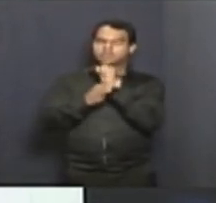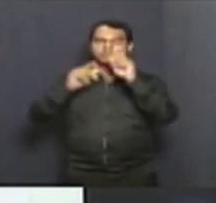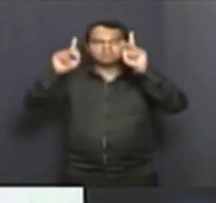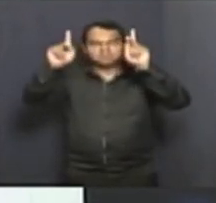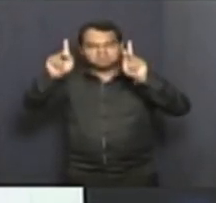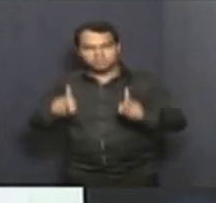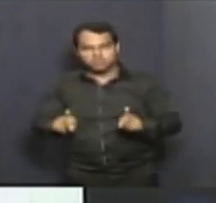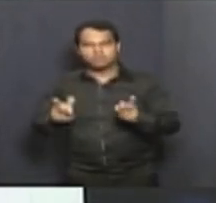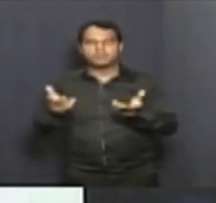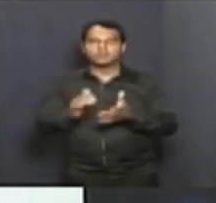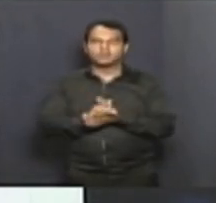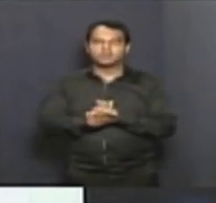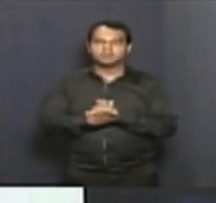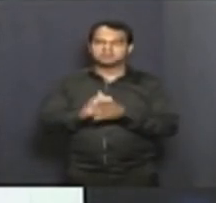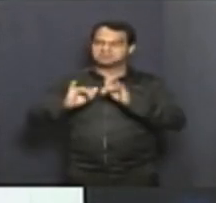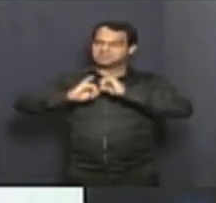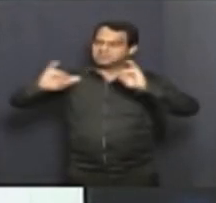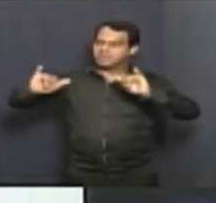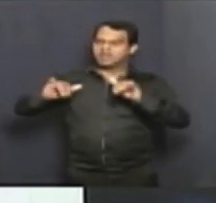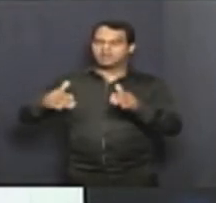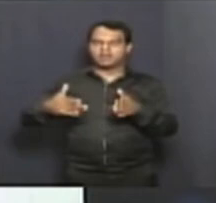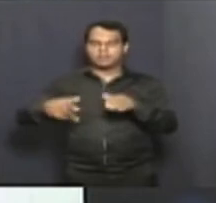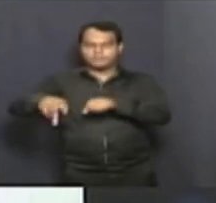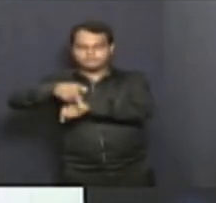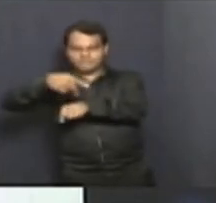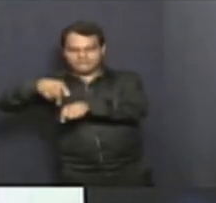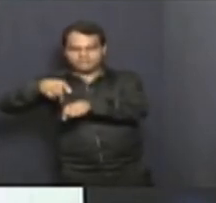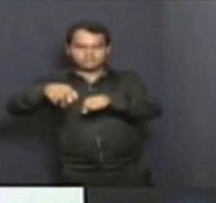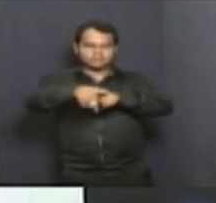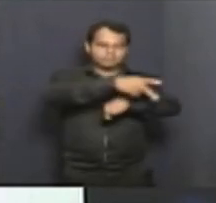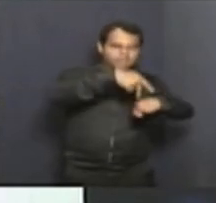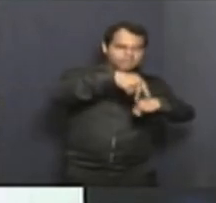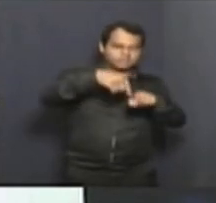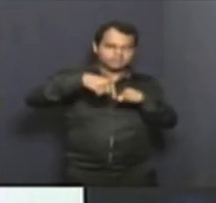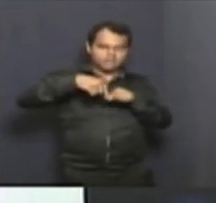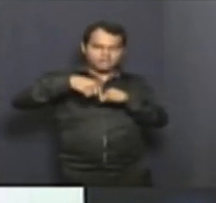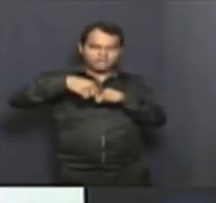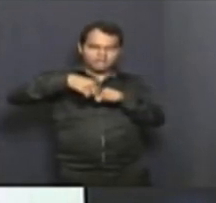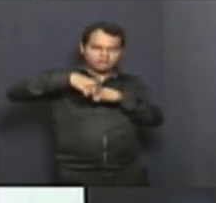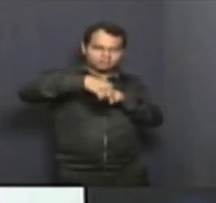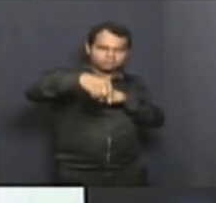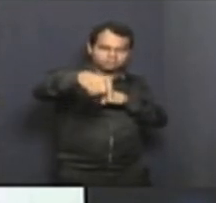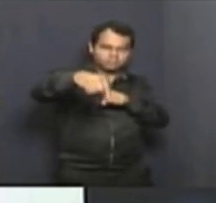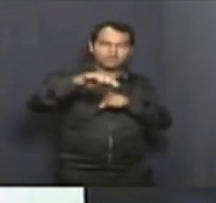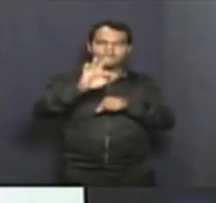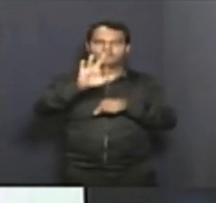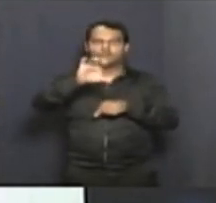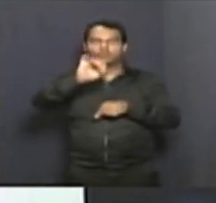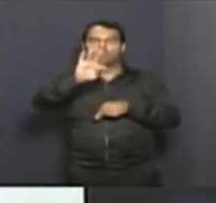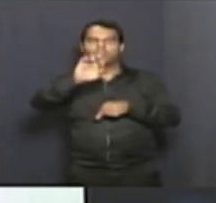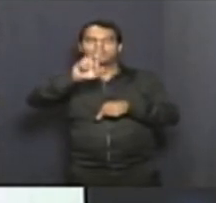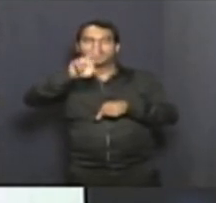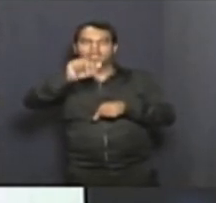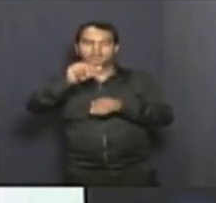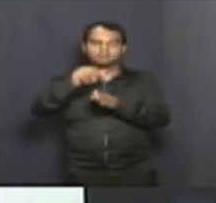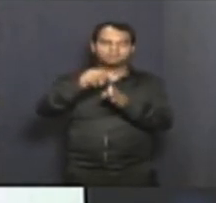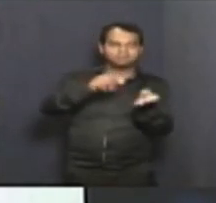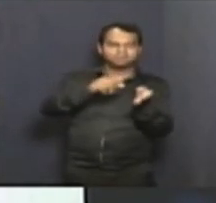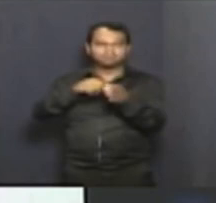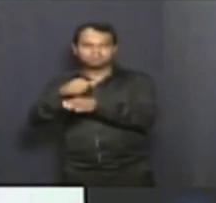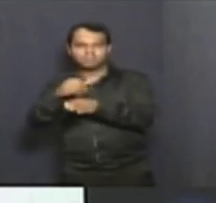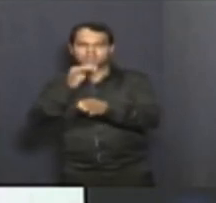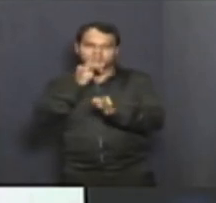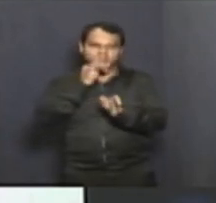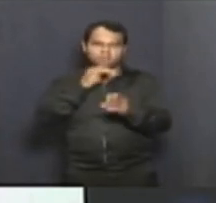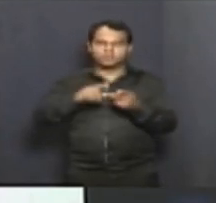fala muito na questão da fronteira só fala muito no em fim neco é com